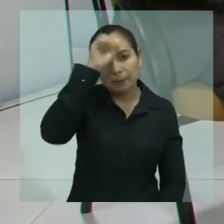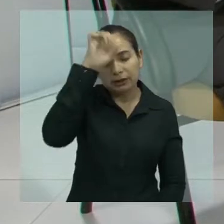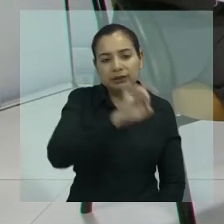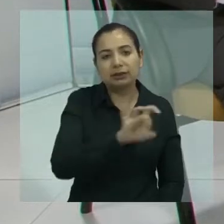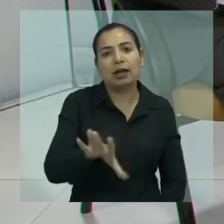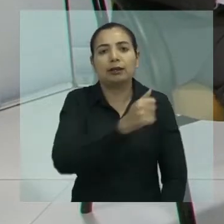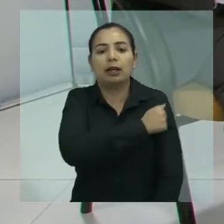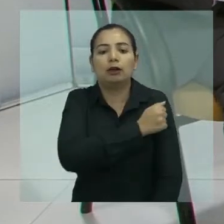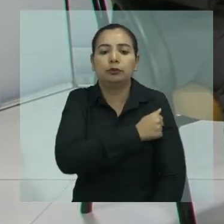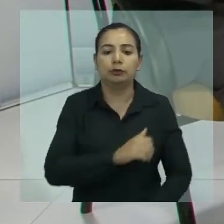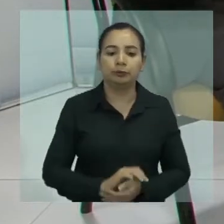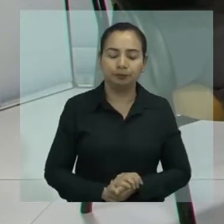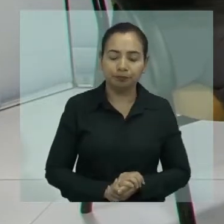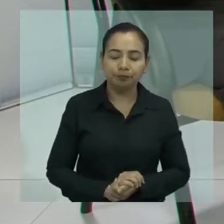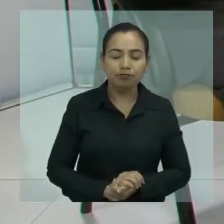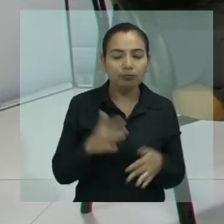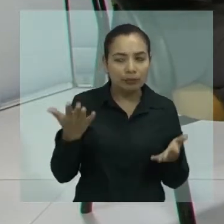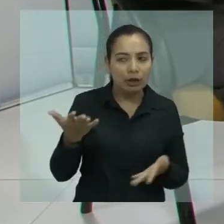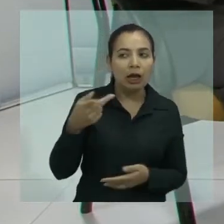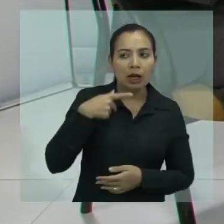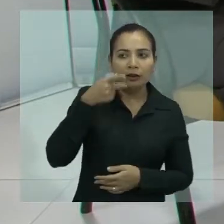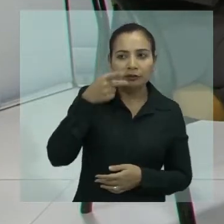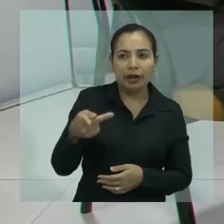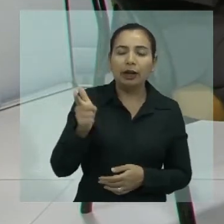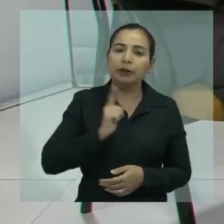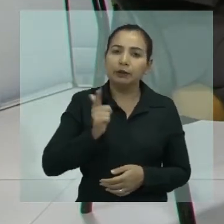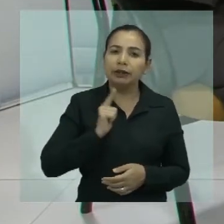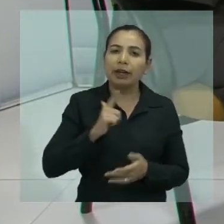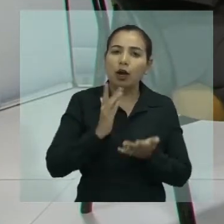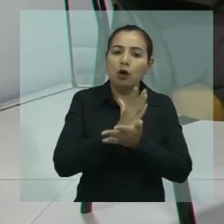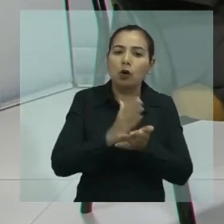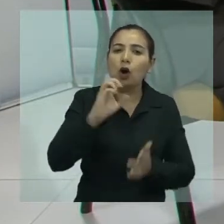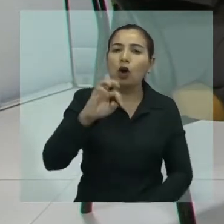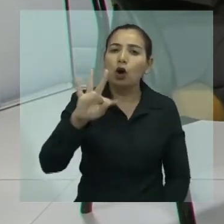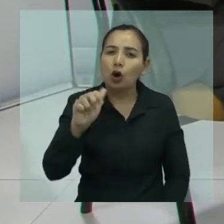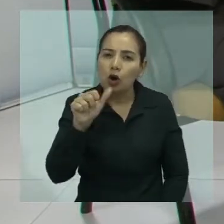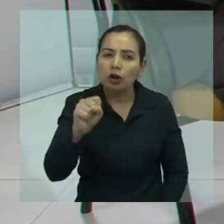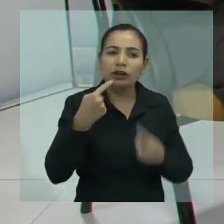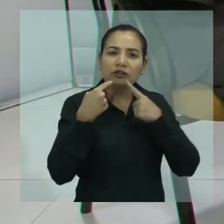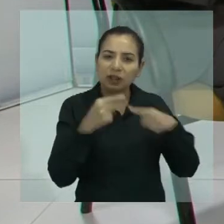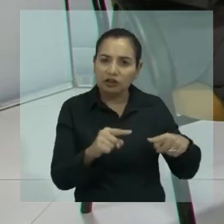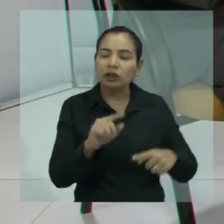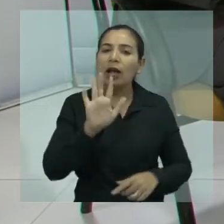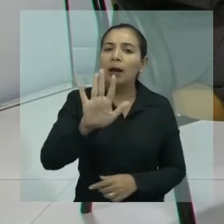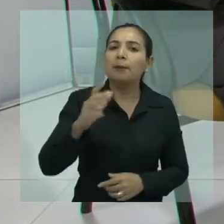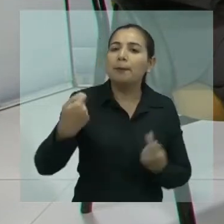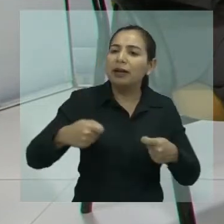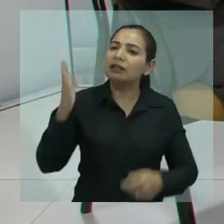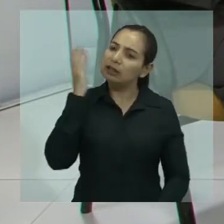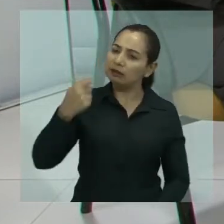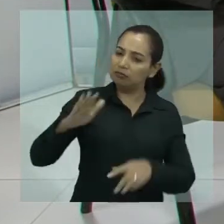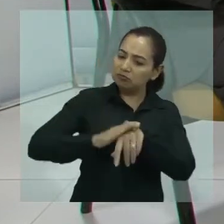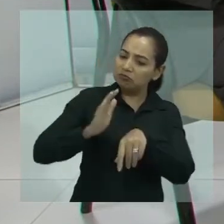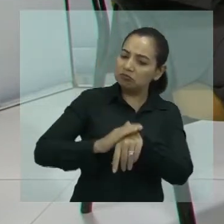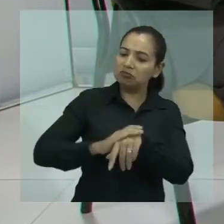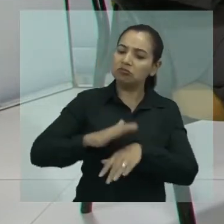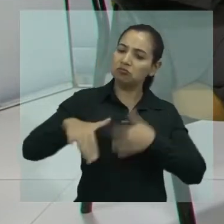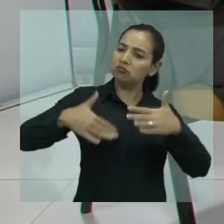esse processo da desigualdade. Exatamente. Só para concluir, as pessoas às vezes criticam as cotas e falam